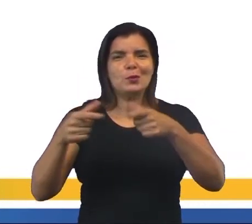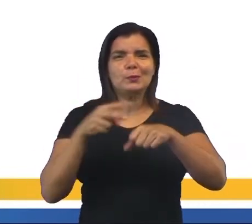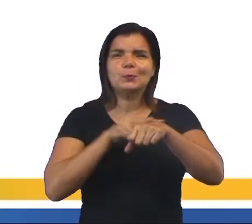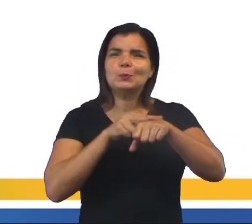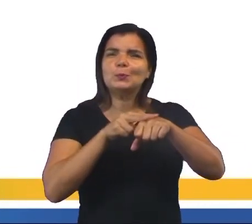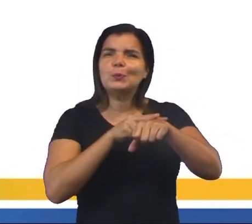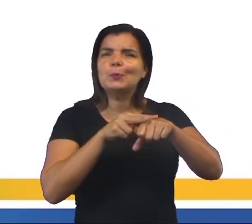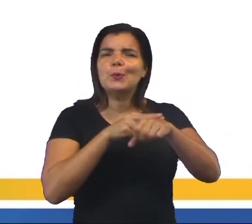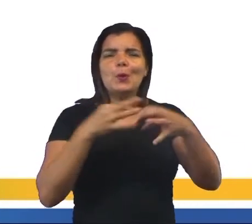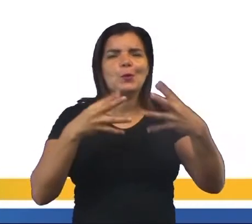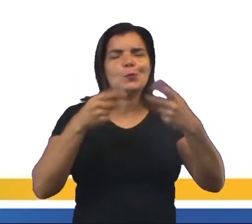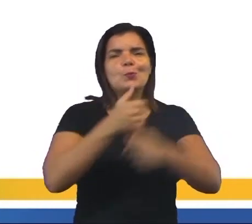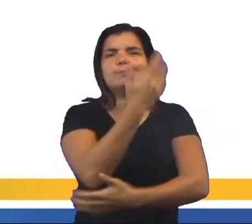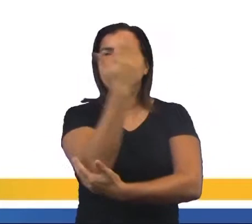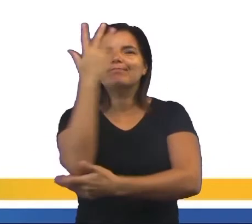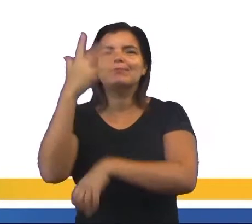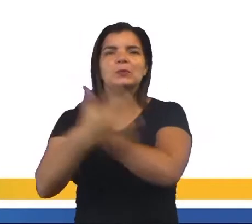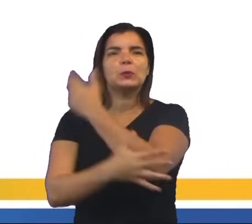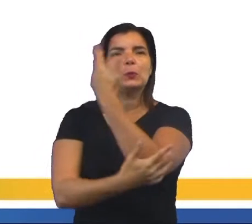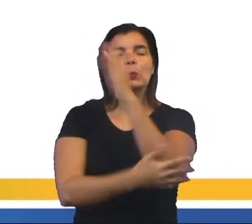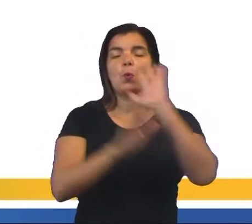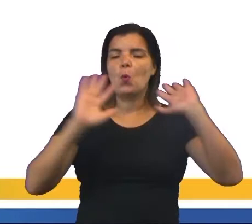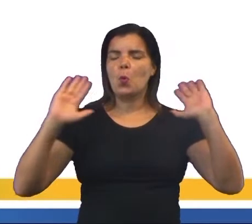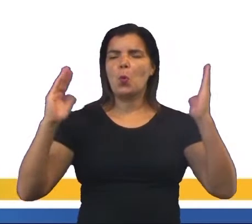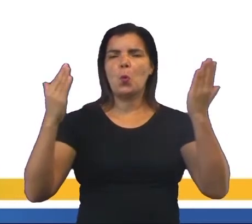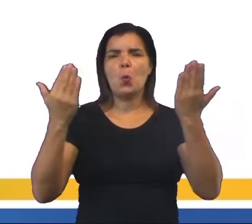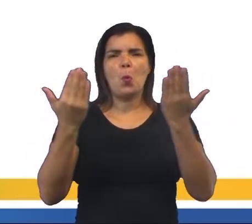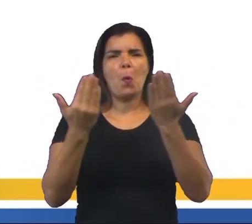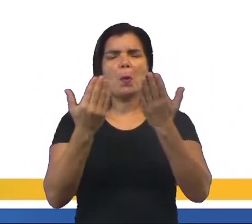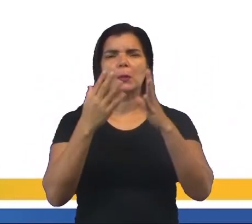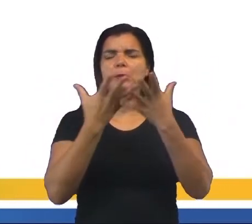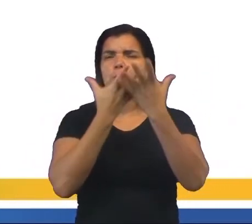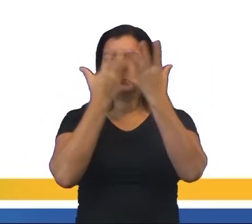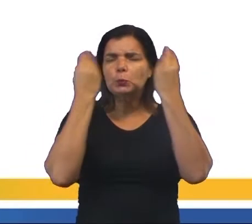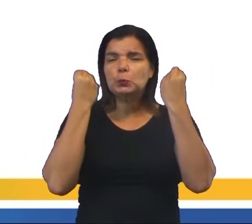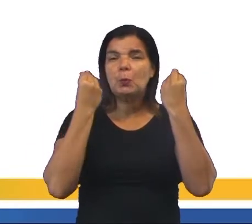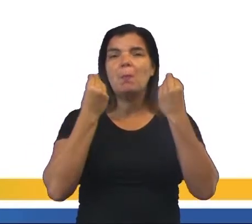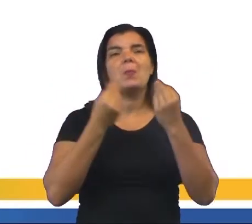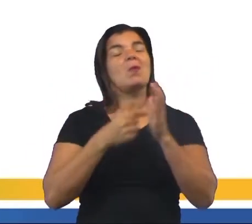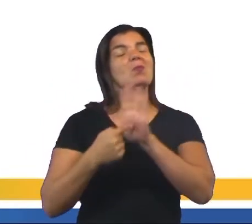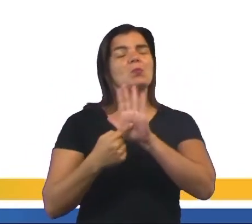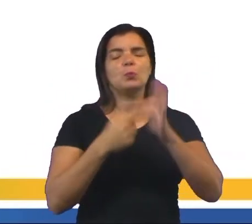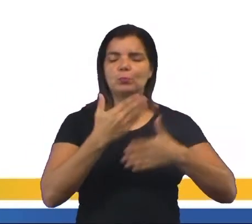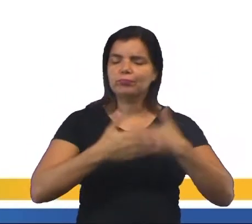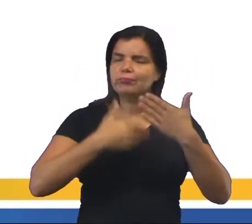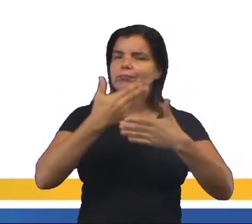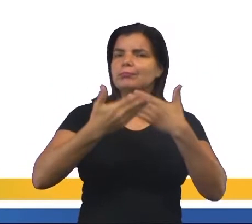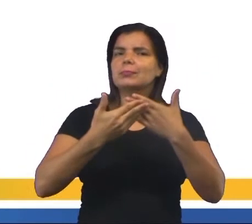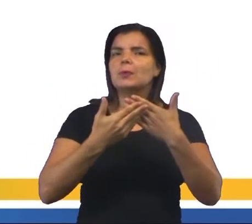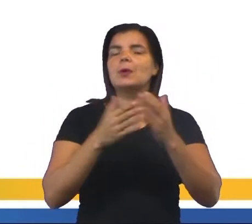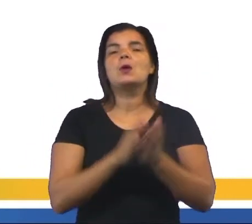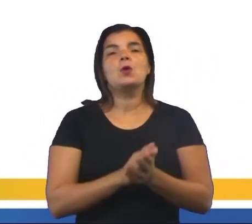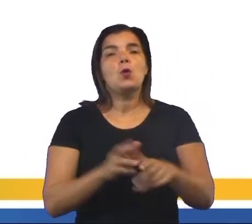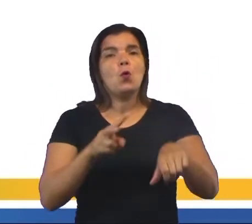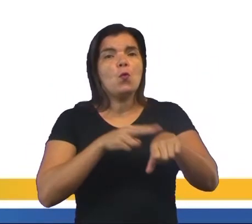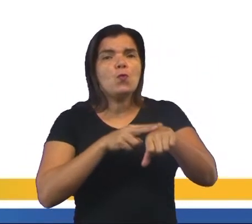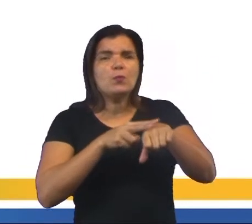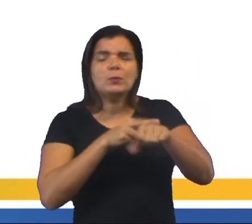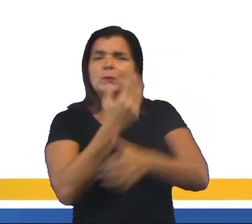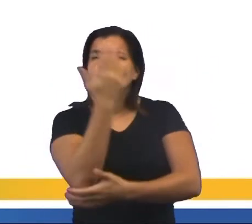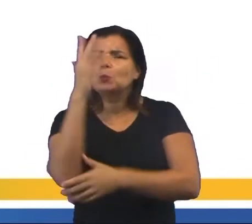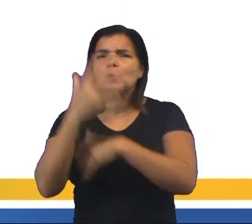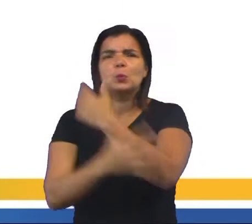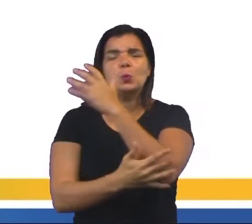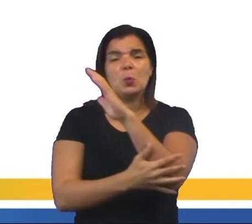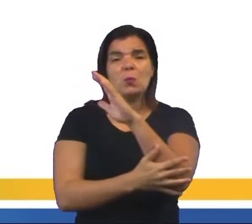verde e vida de toda a natureza ao redor foi apagada em nome do progresso. Pouco a pouco, o verdor da floresta foi